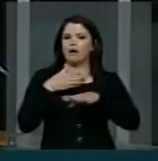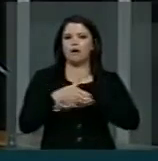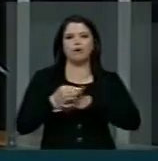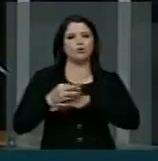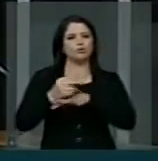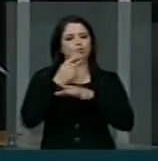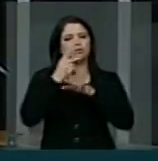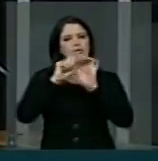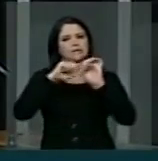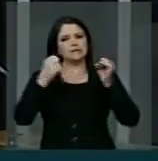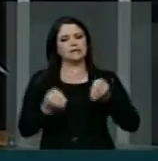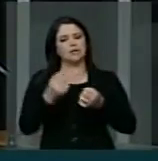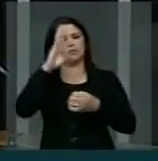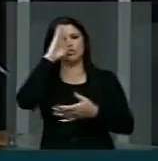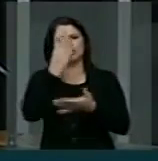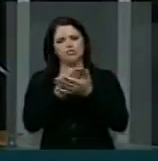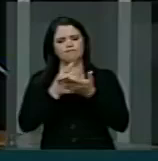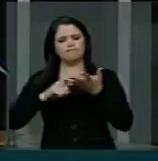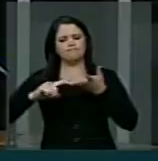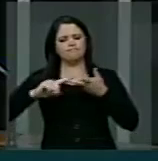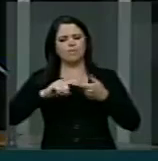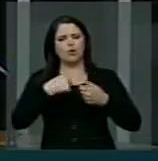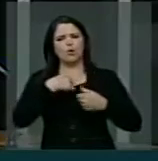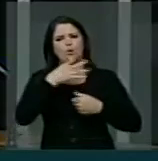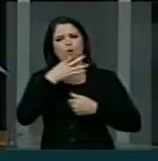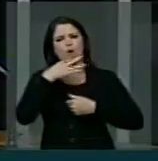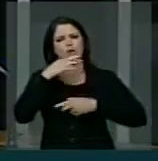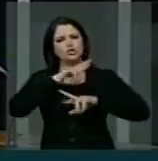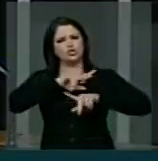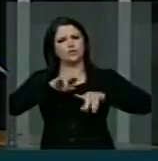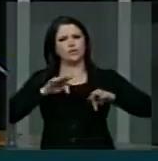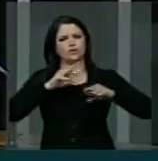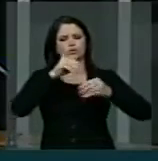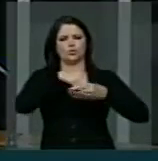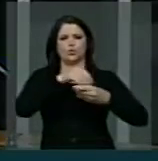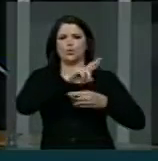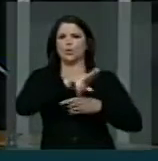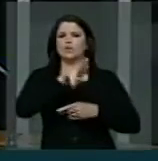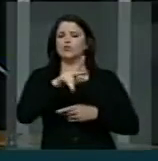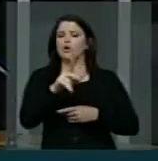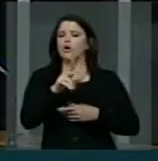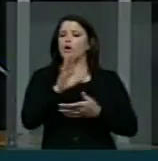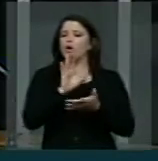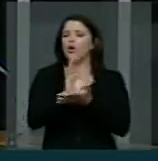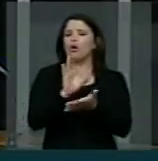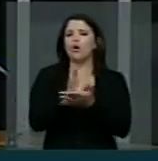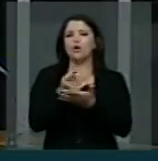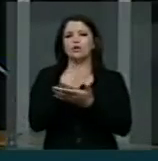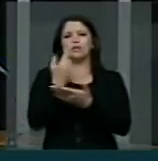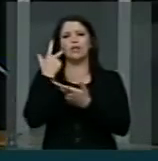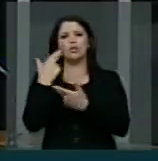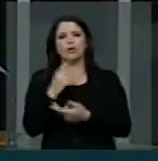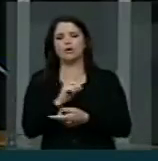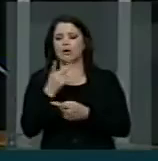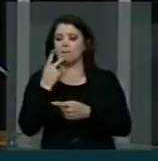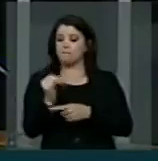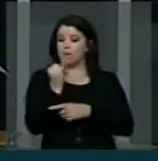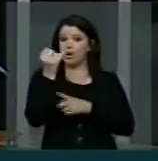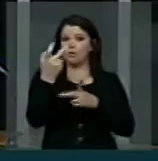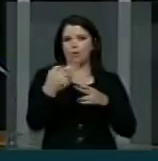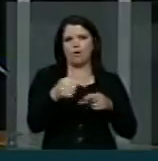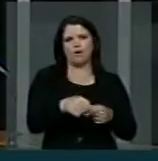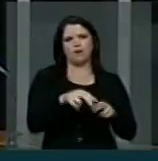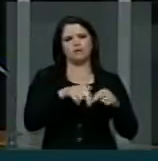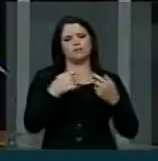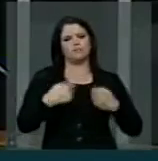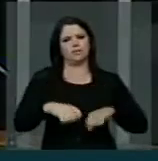ao sistema de crenças e conhecimentos. Não é apenas um recurso natural, é tão importante quanto este, é